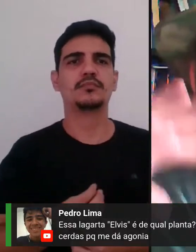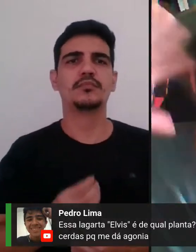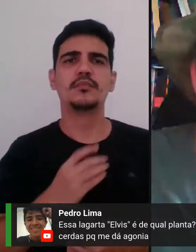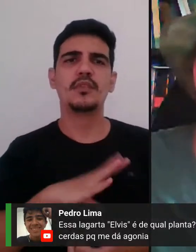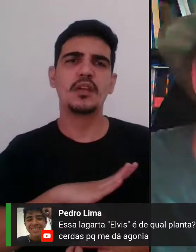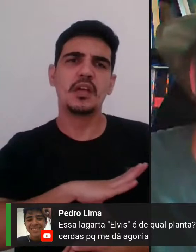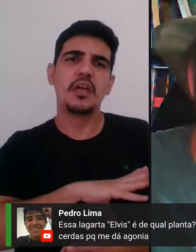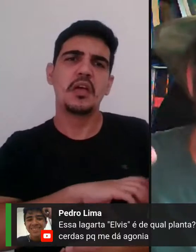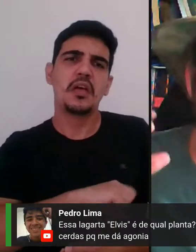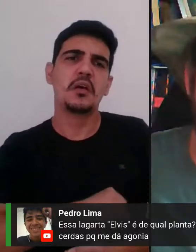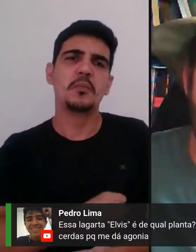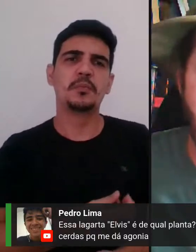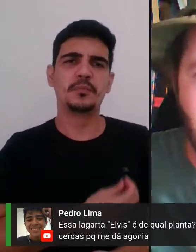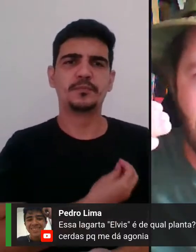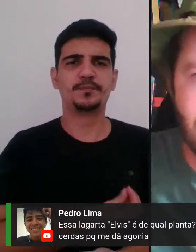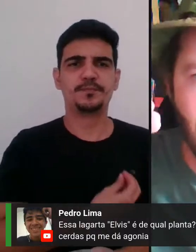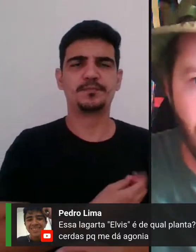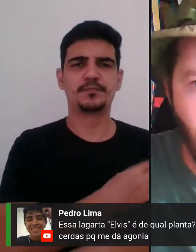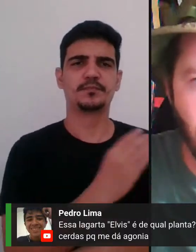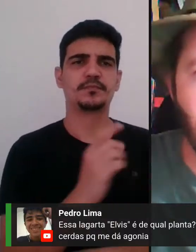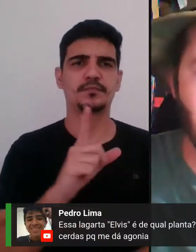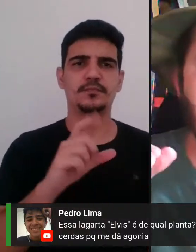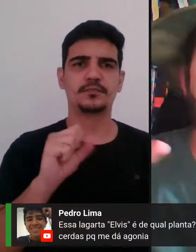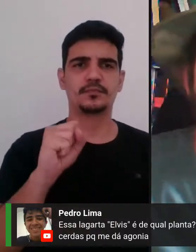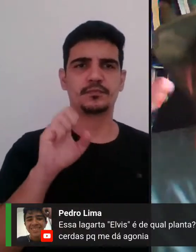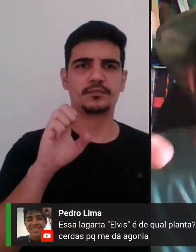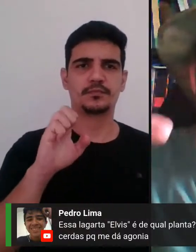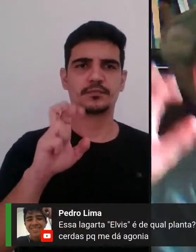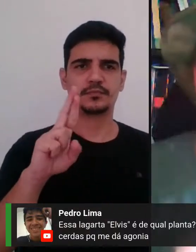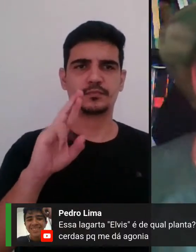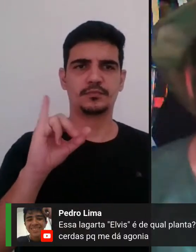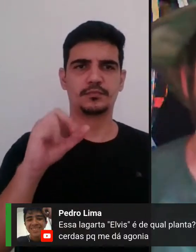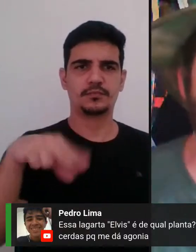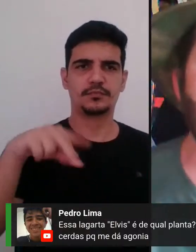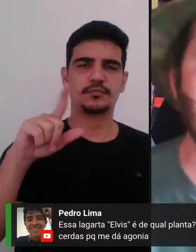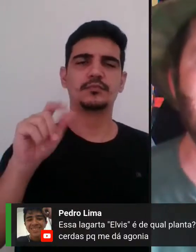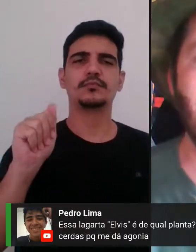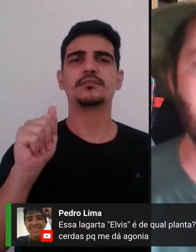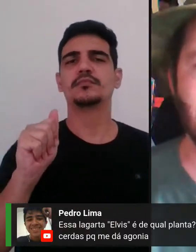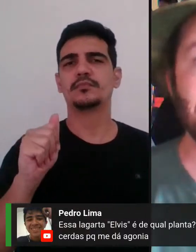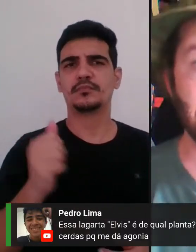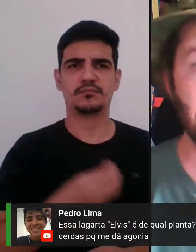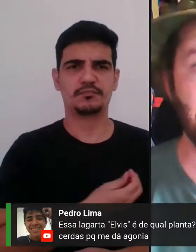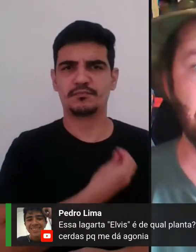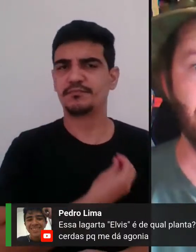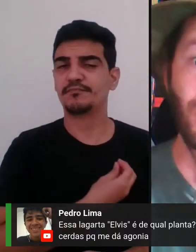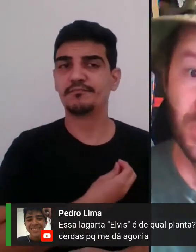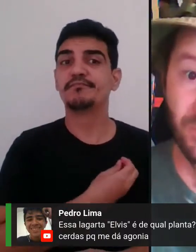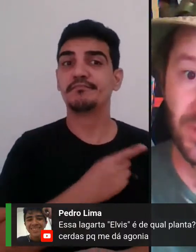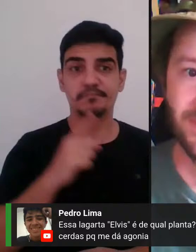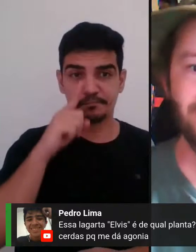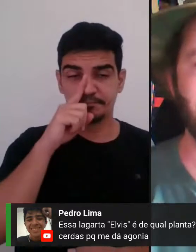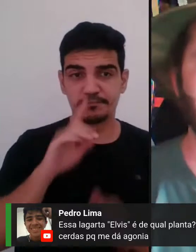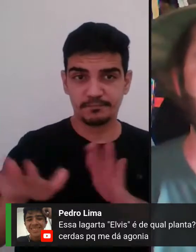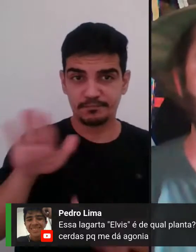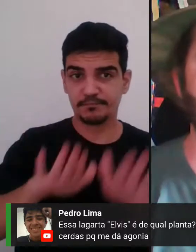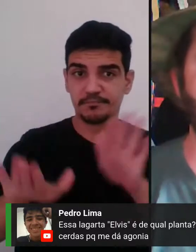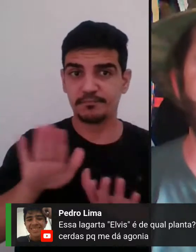Então, assim, tem que tomar cuidado, porque essas lagartas se camuflam, né? E aí pode ser encontrada nessas árvores